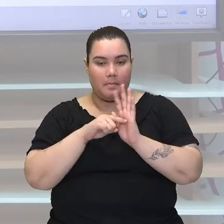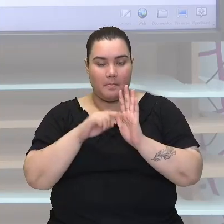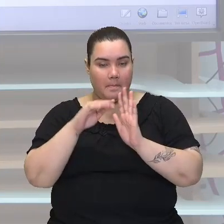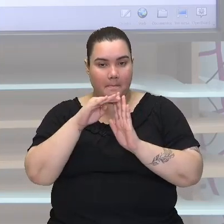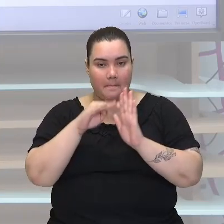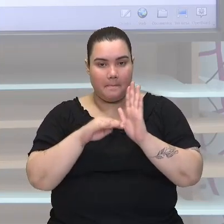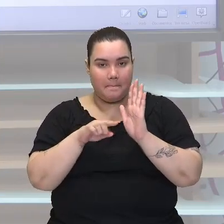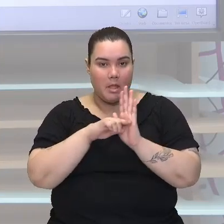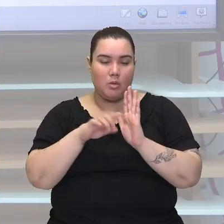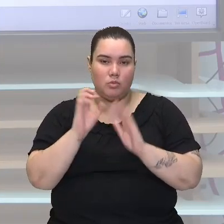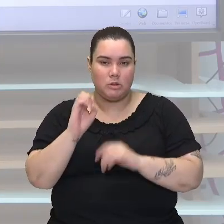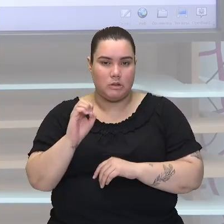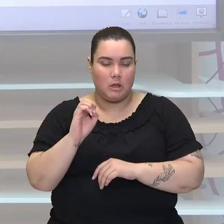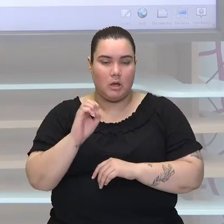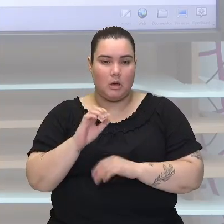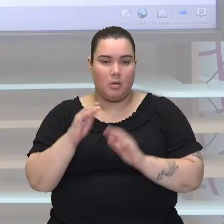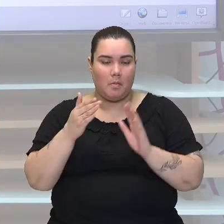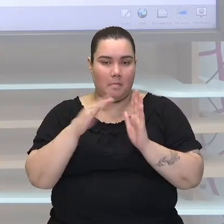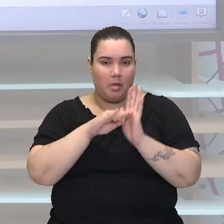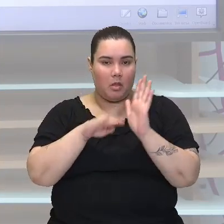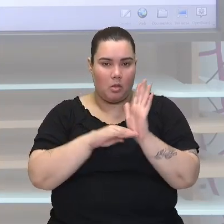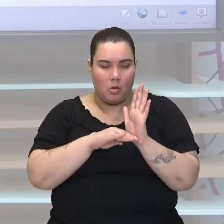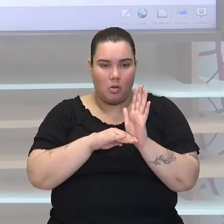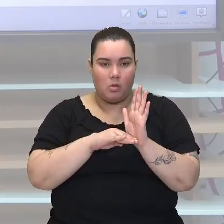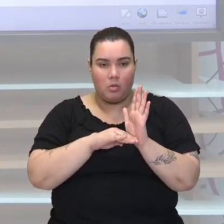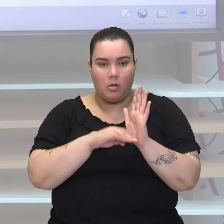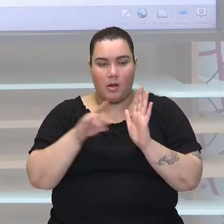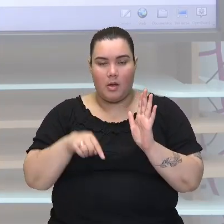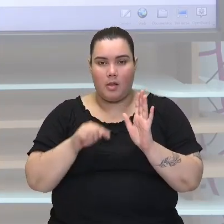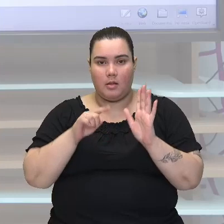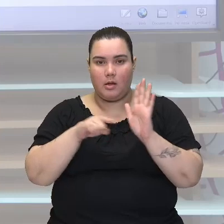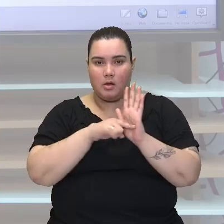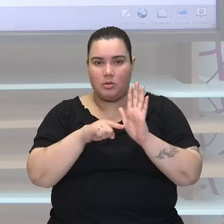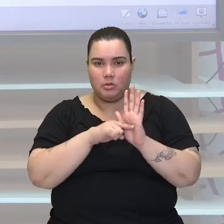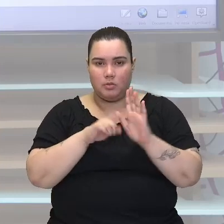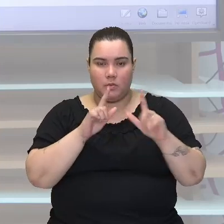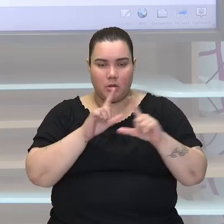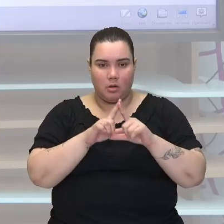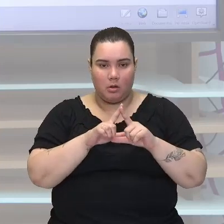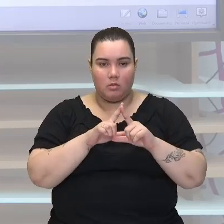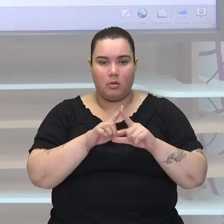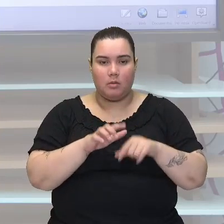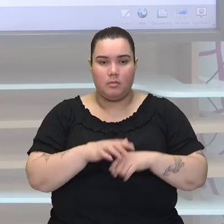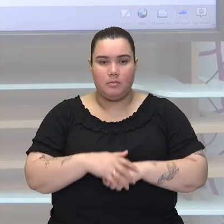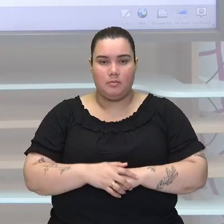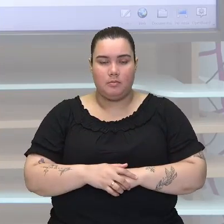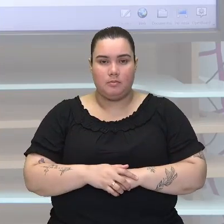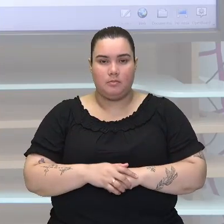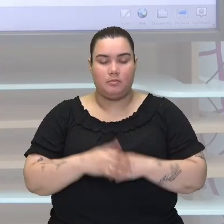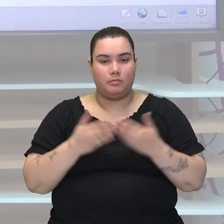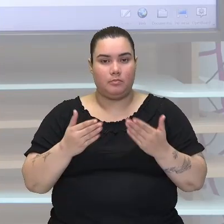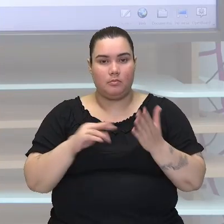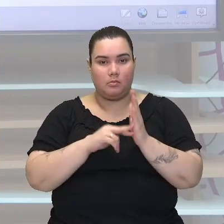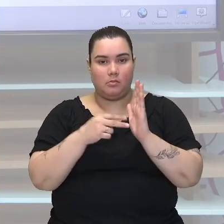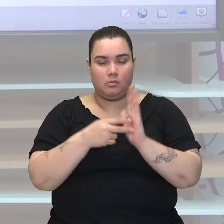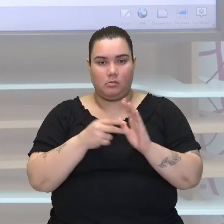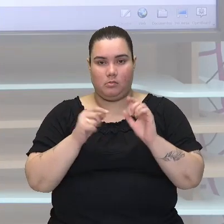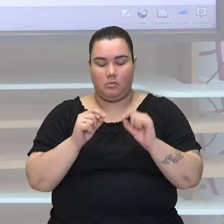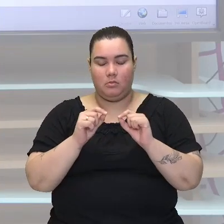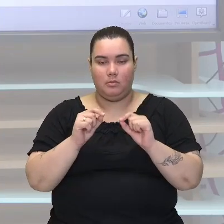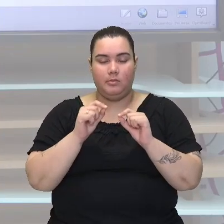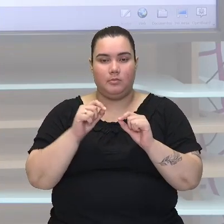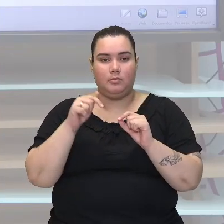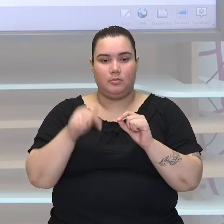aqui, né? Nós temos um delta negativo ali. Quando o delta for menor do que zero, isso significa que